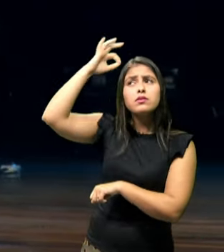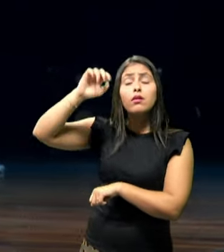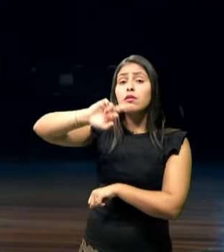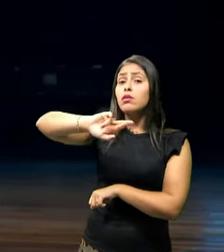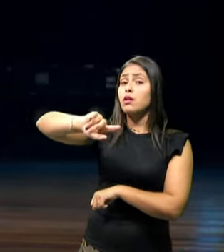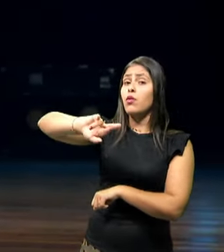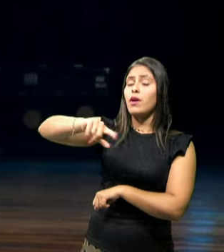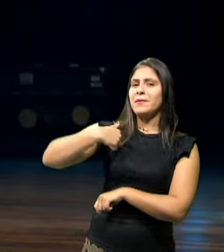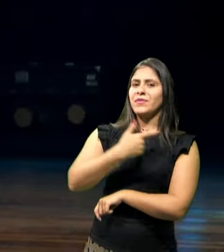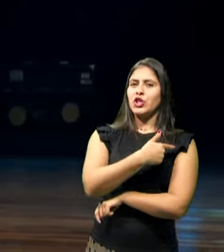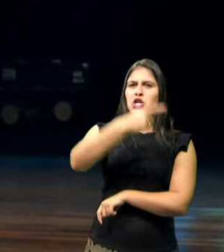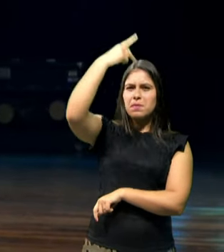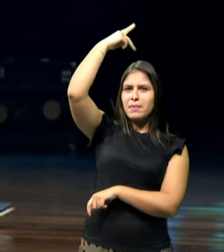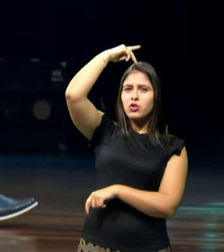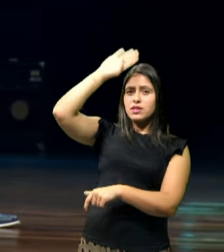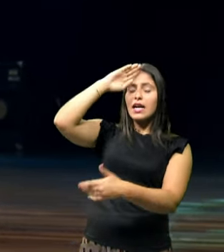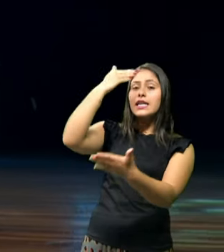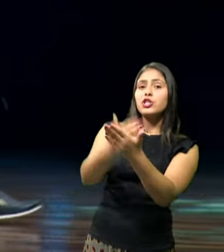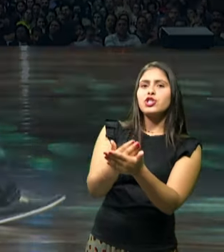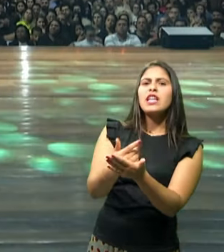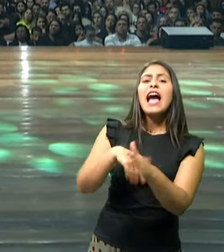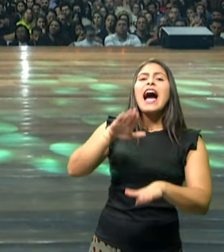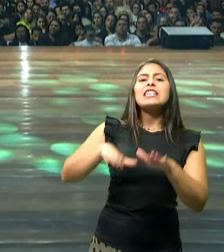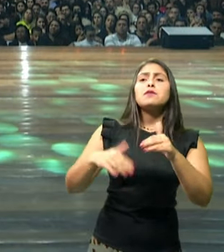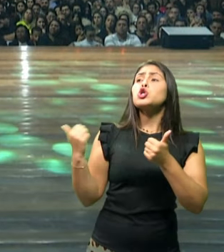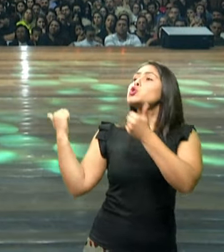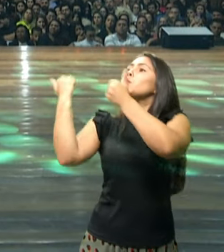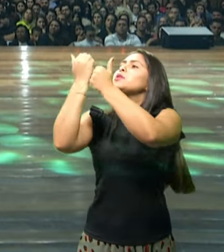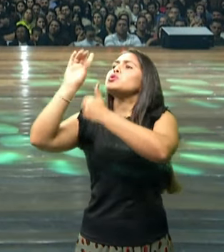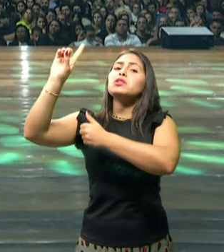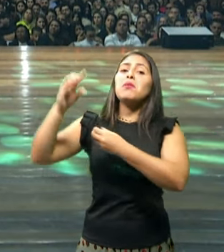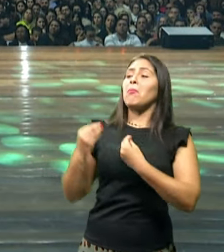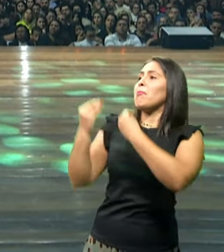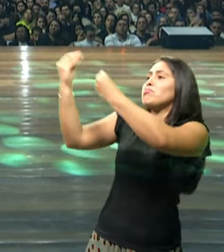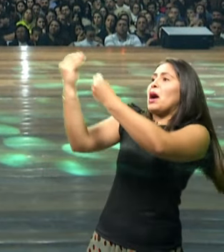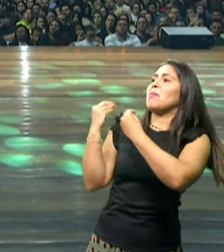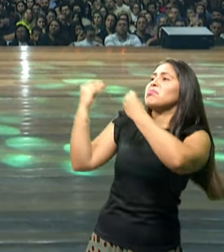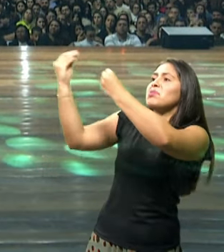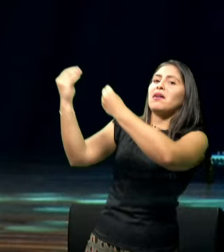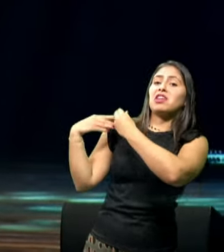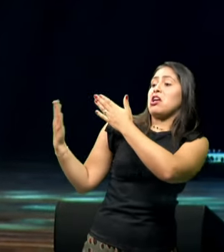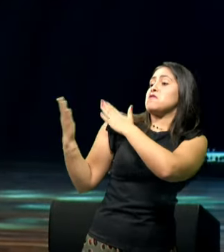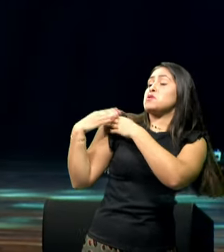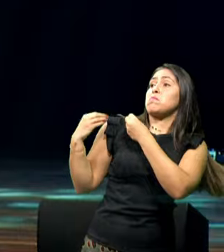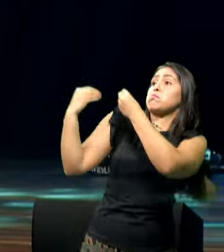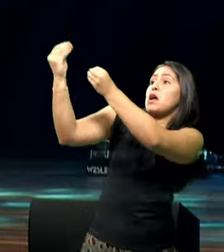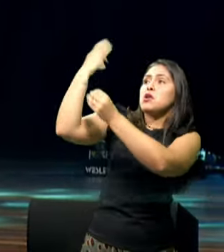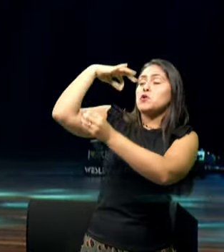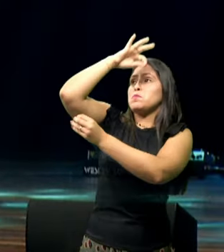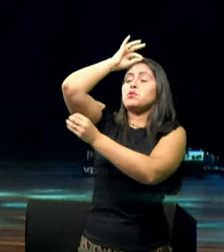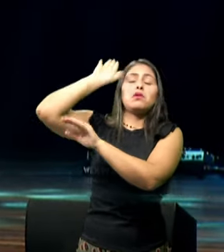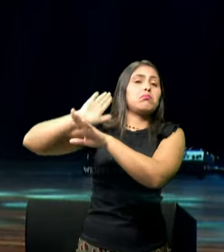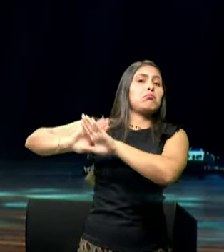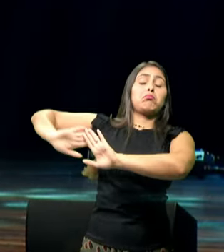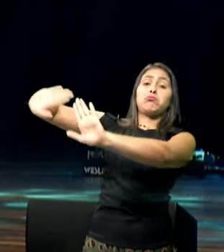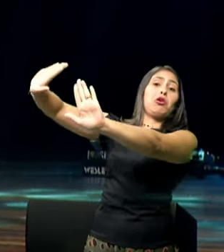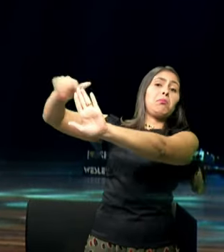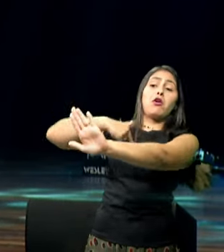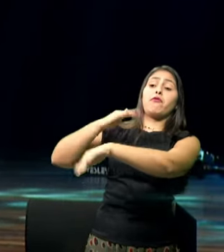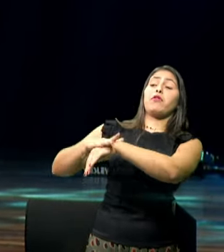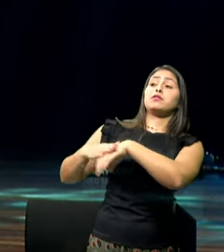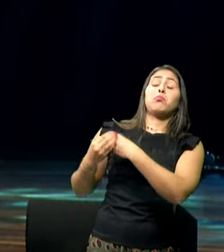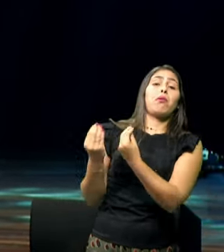Nós, pentecostais, transferimos tudo para Deus, é mais fácil, né? Botamos o abacaxi todo na mão do Espírito Santo. Então, o Espírito Santo não fez. O que é que eu vou